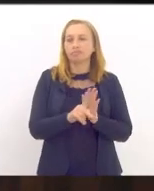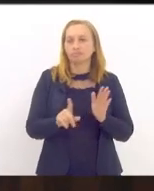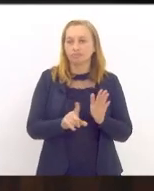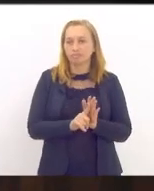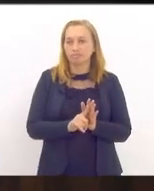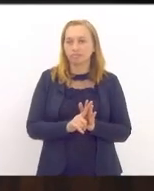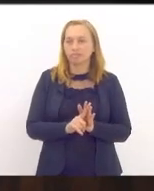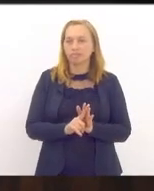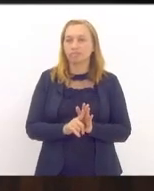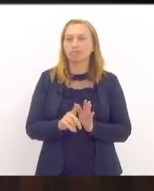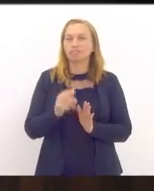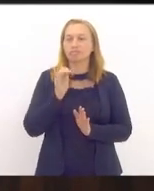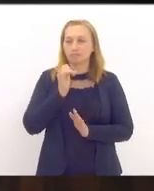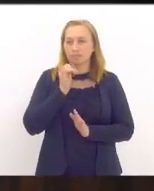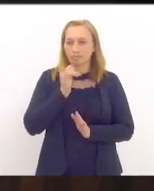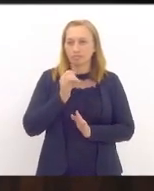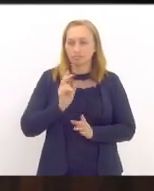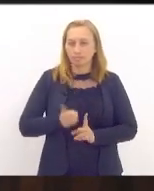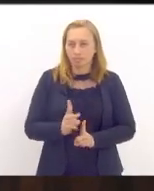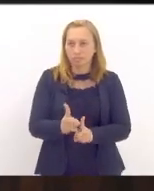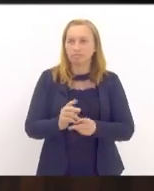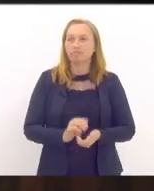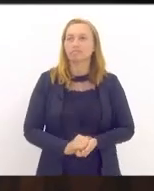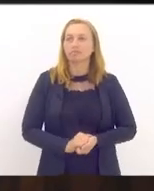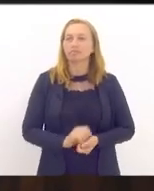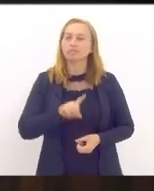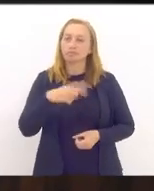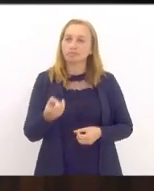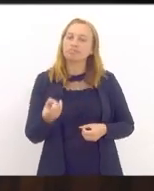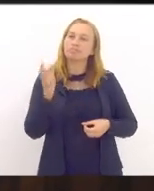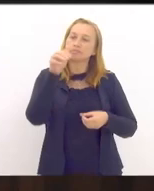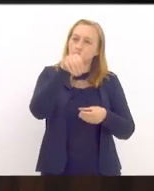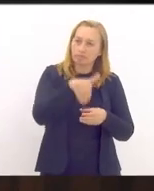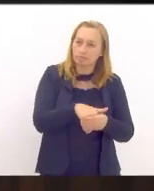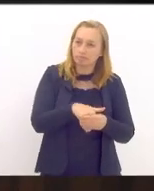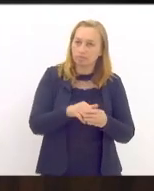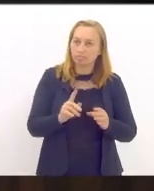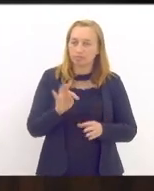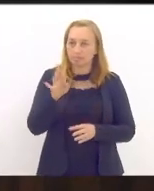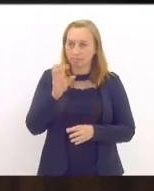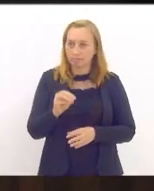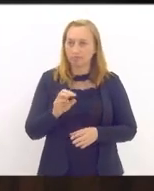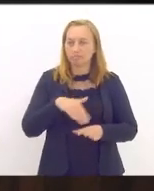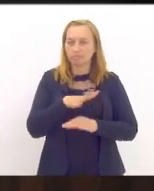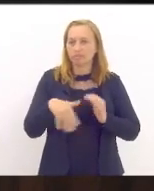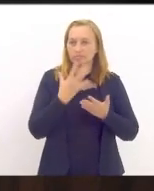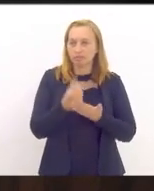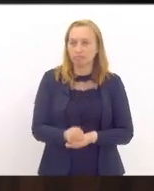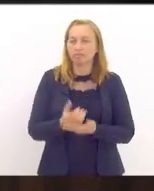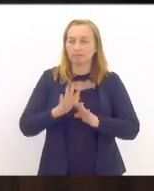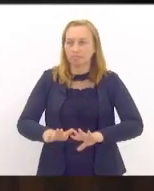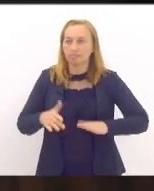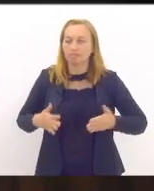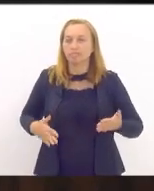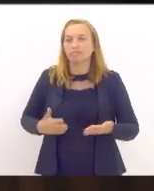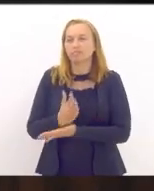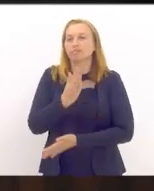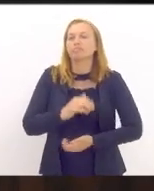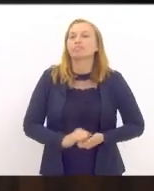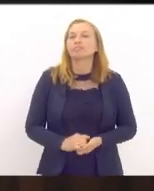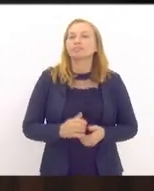parecer o relator e vamos em frente e depois voltamos em bloco seus que aprovam aprovado